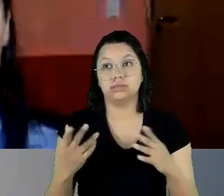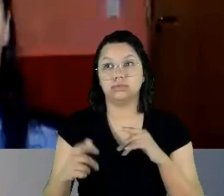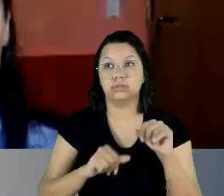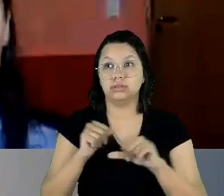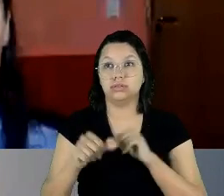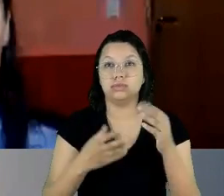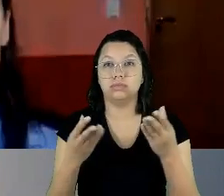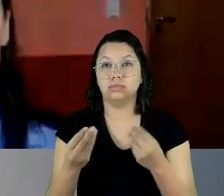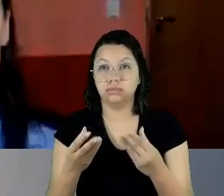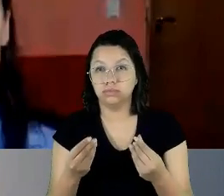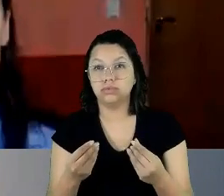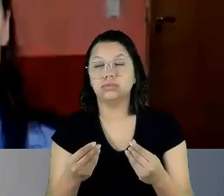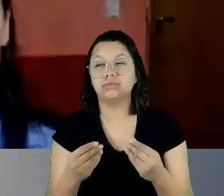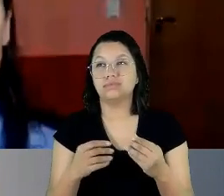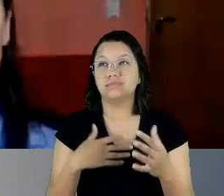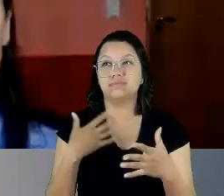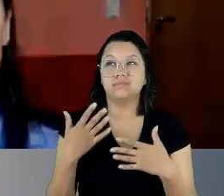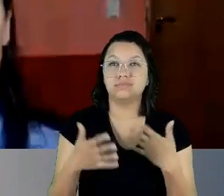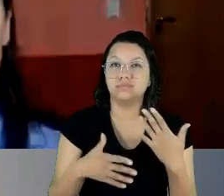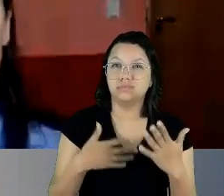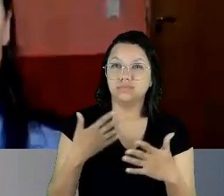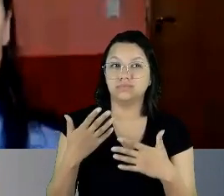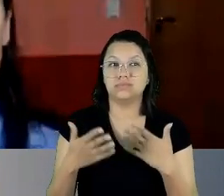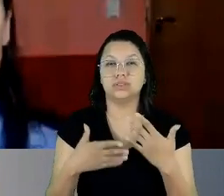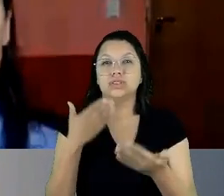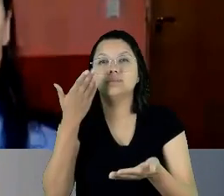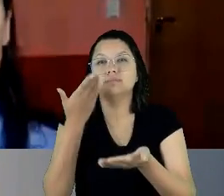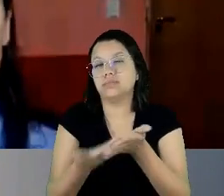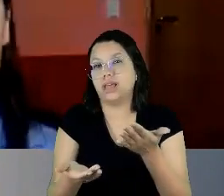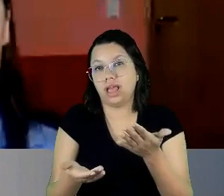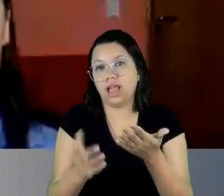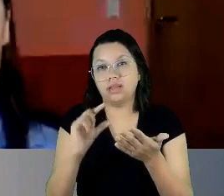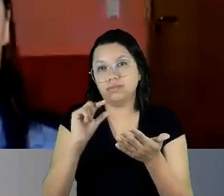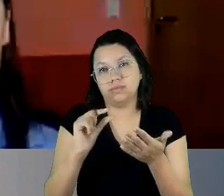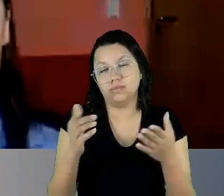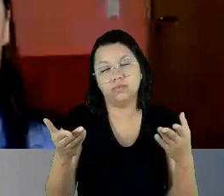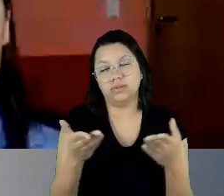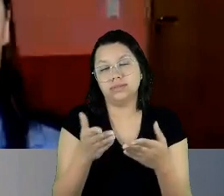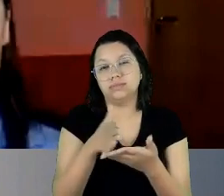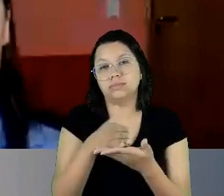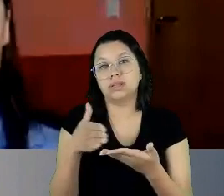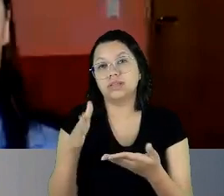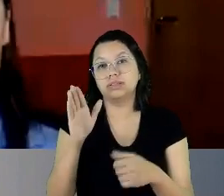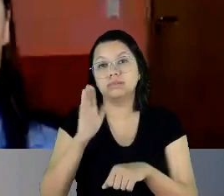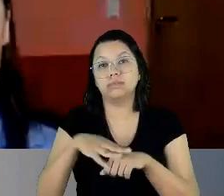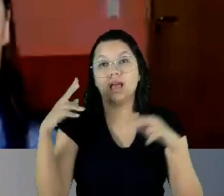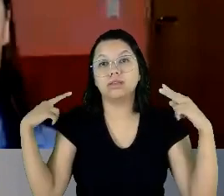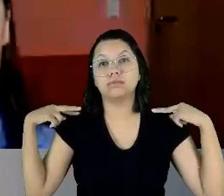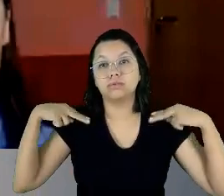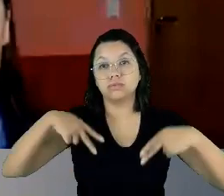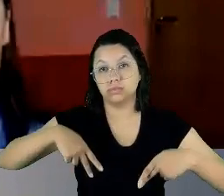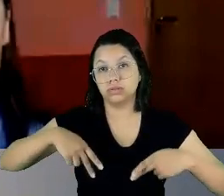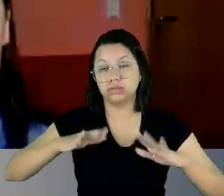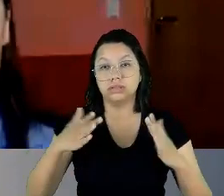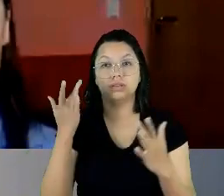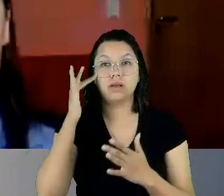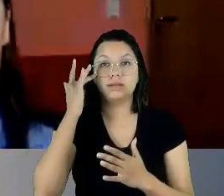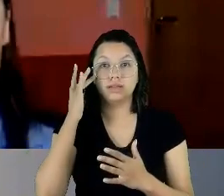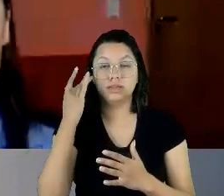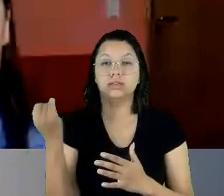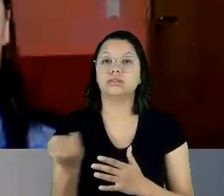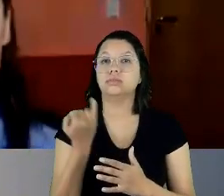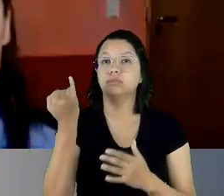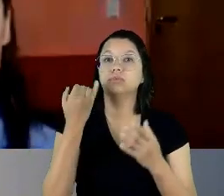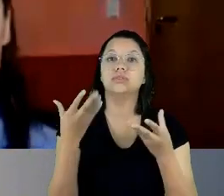vira muito, né, uma subjunção norma. A gente perde um pouco essa parte mais humana. E eu acho que é